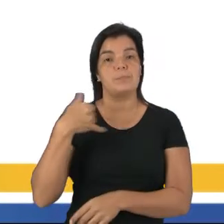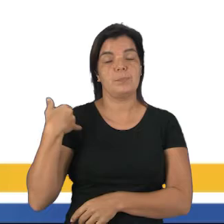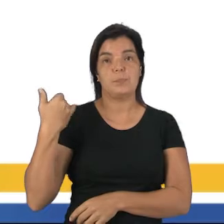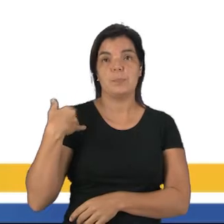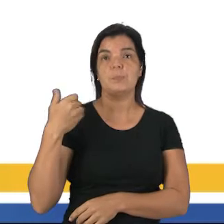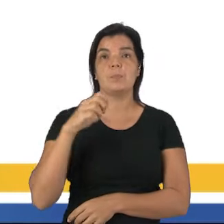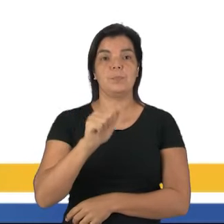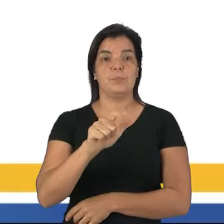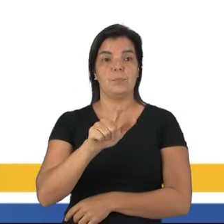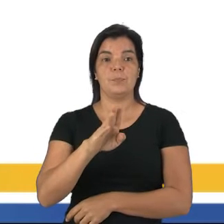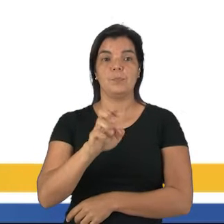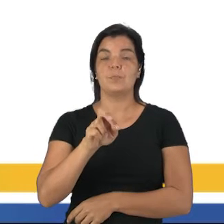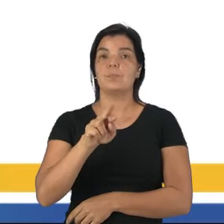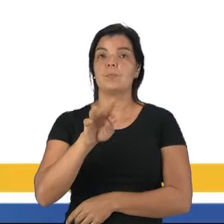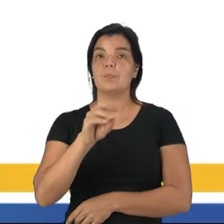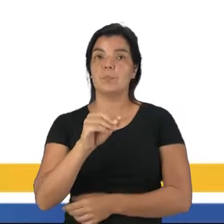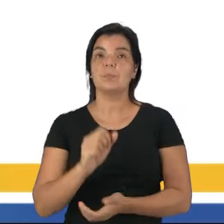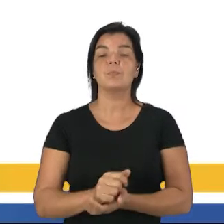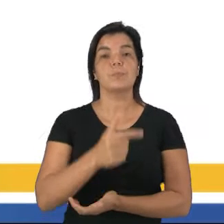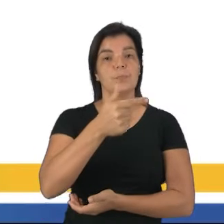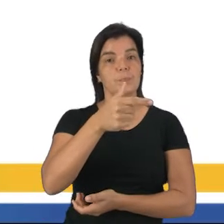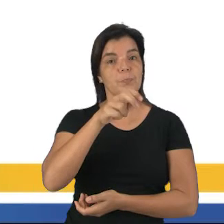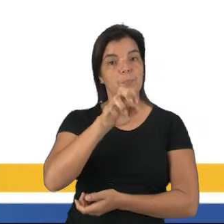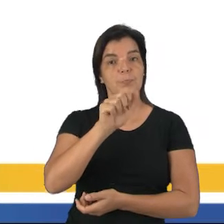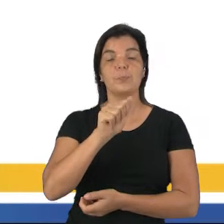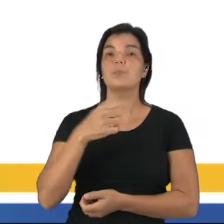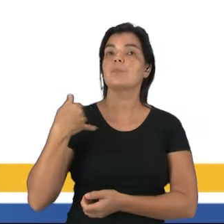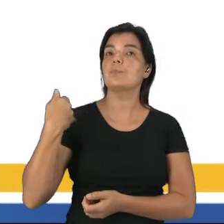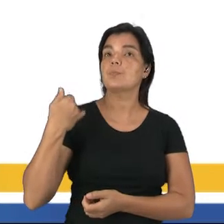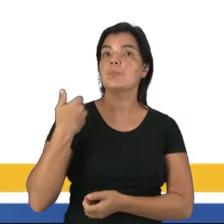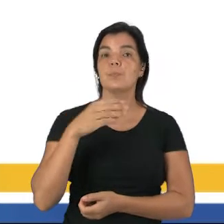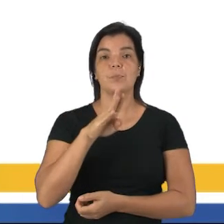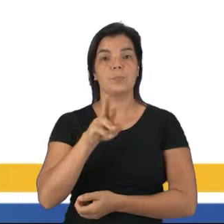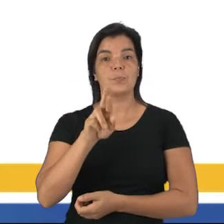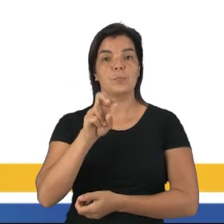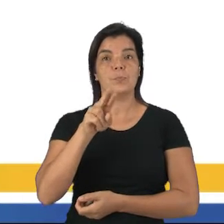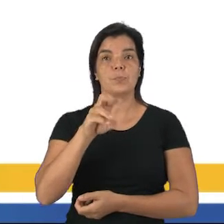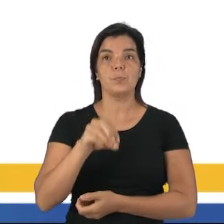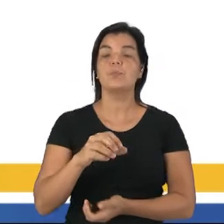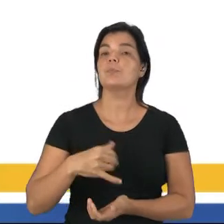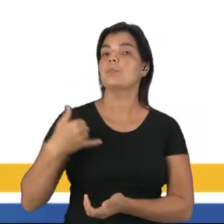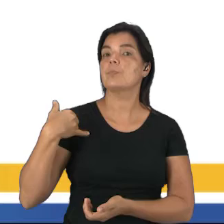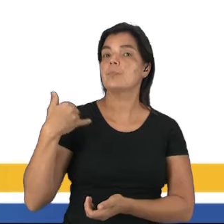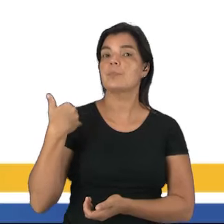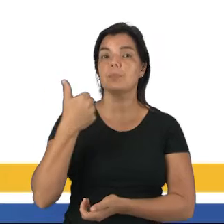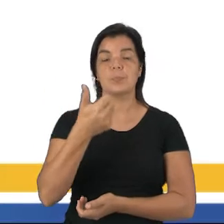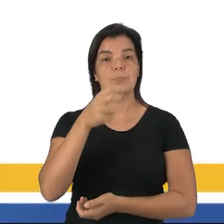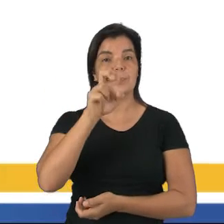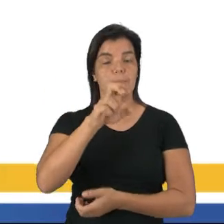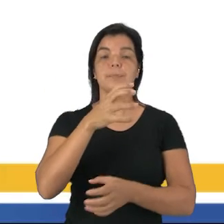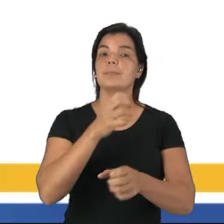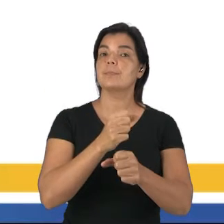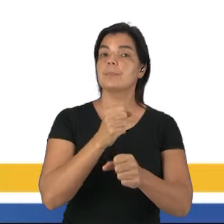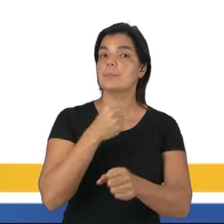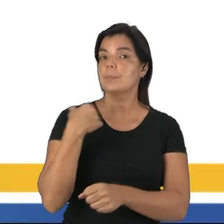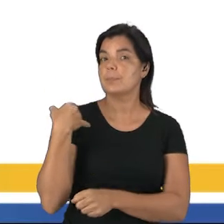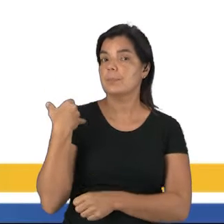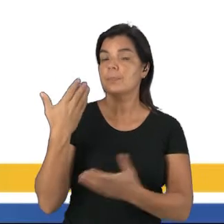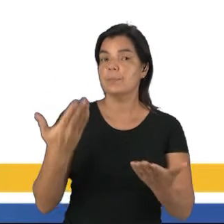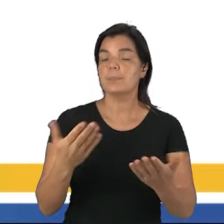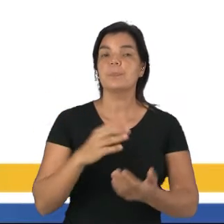é assim, a idade de Alberto é de 25 anos e a de Bruno é igual a 15 anos de idade.